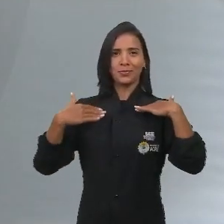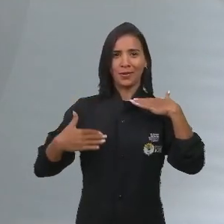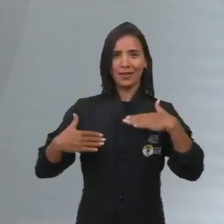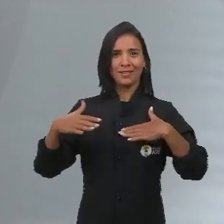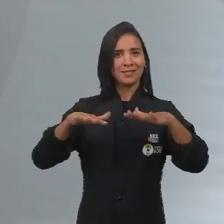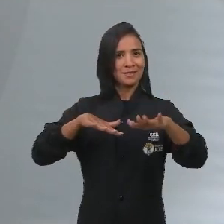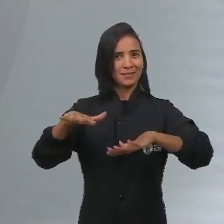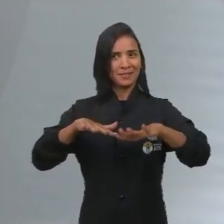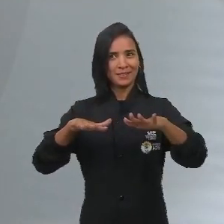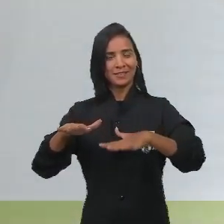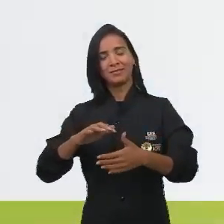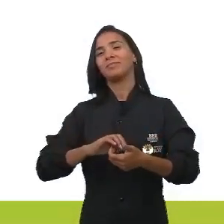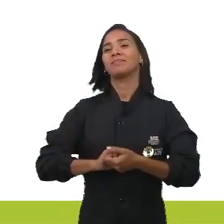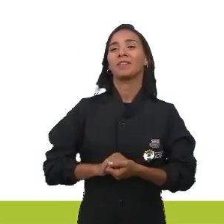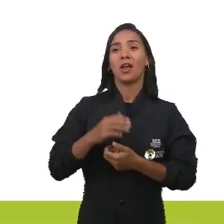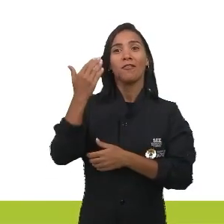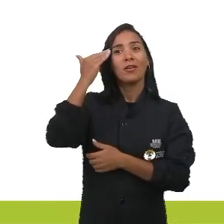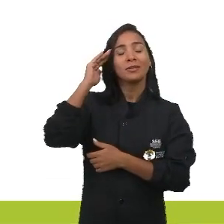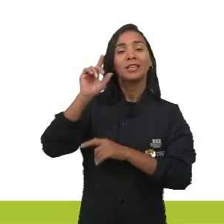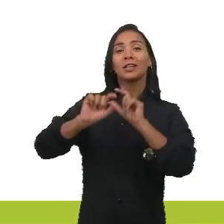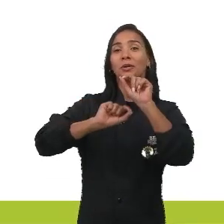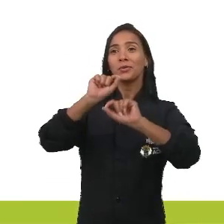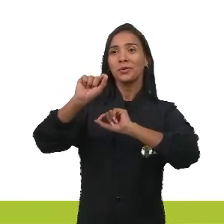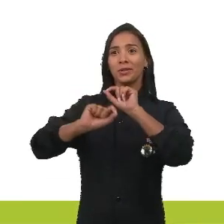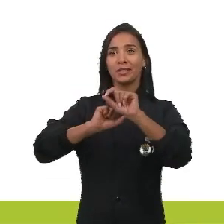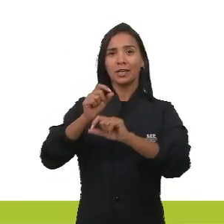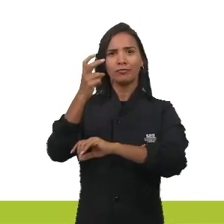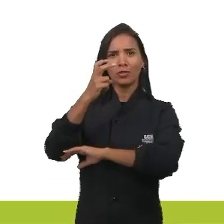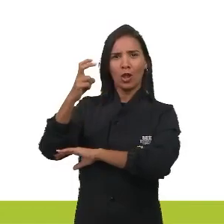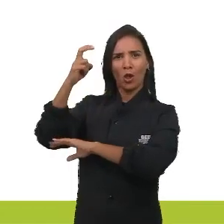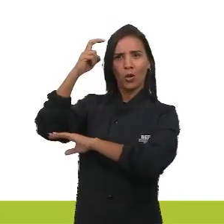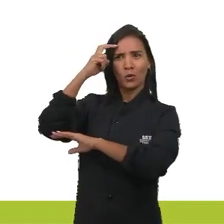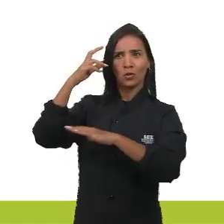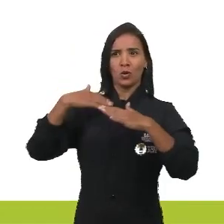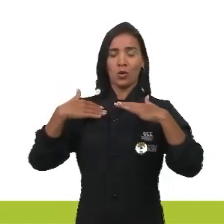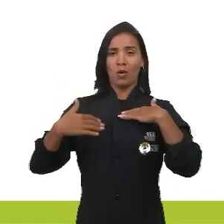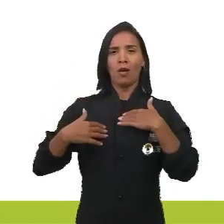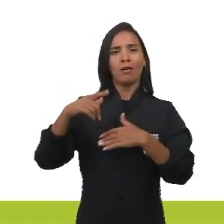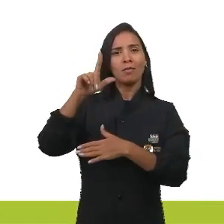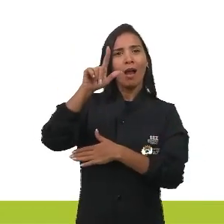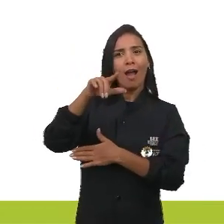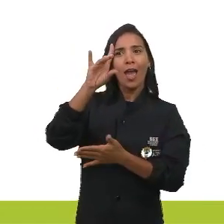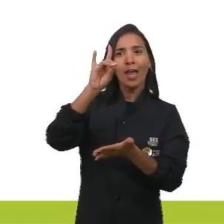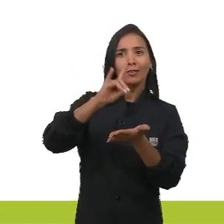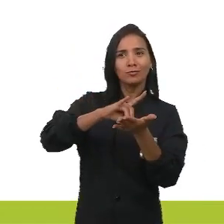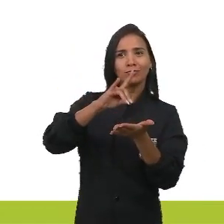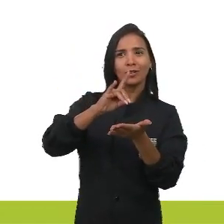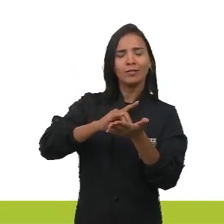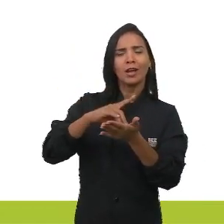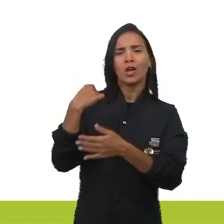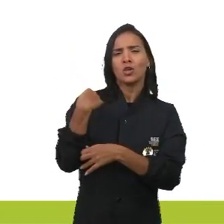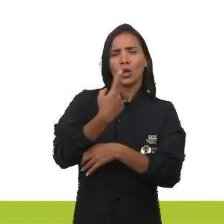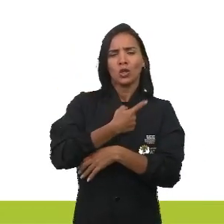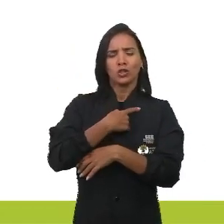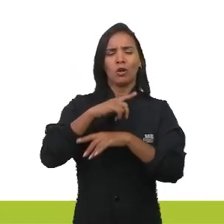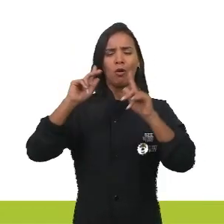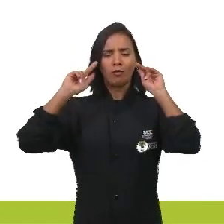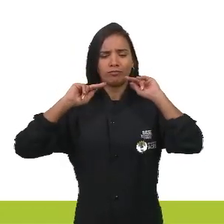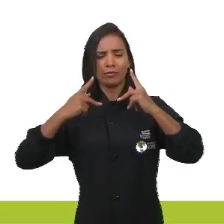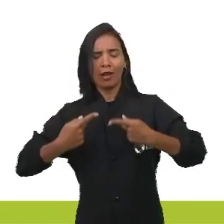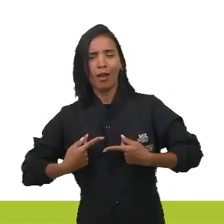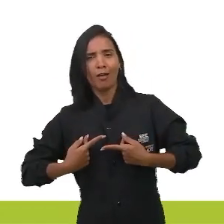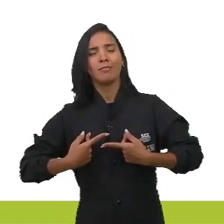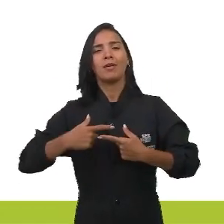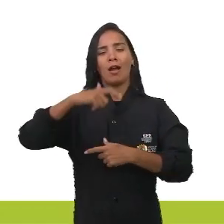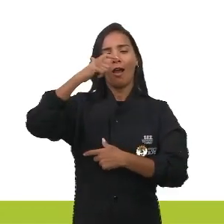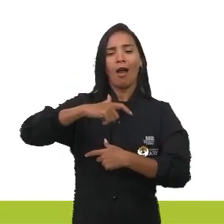vamos lá entender basicamente o quê que a cultura corporal é um fato que o ser humano é um ser sociável cujas